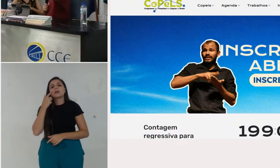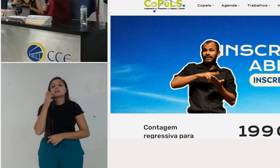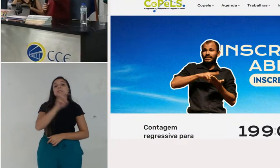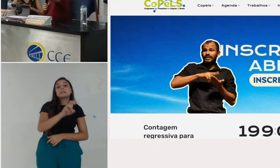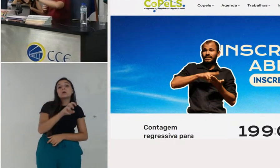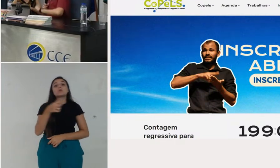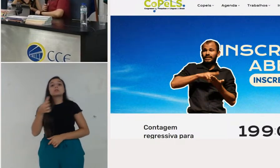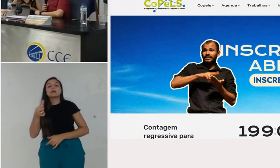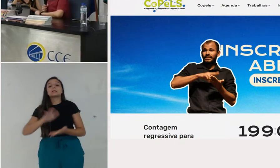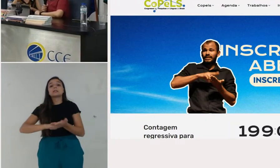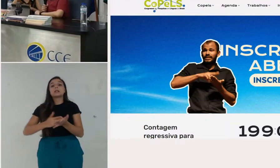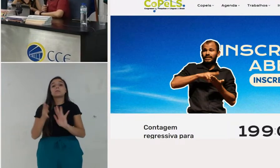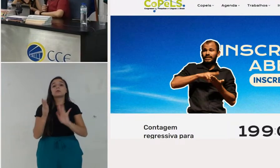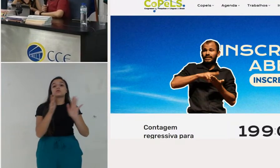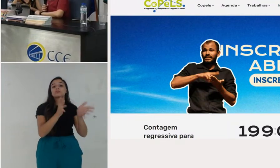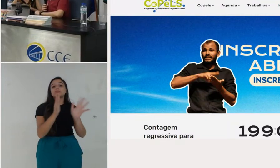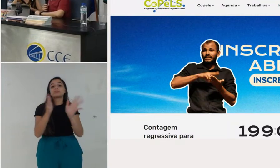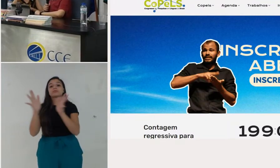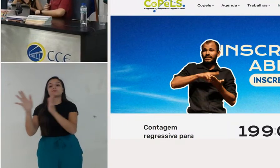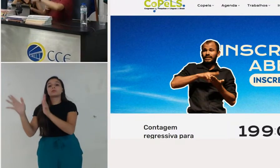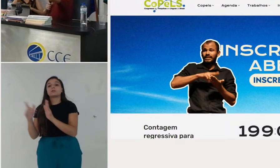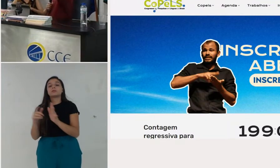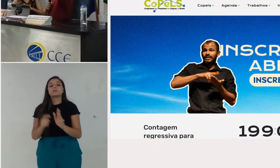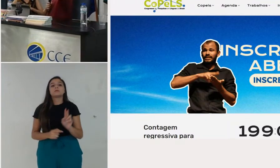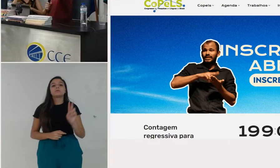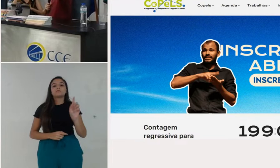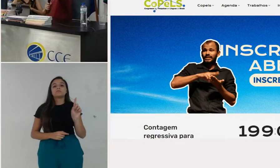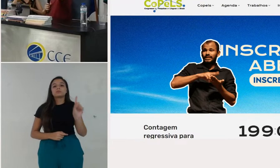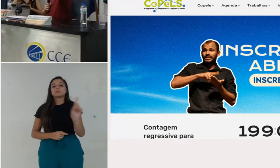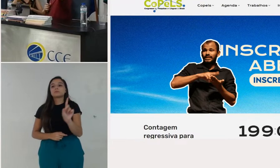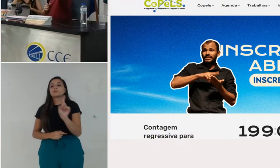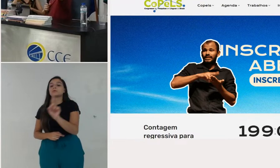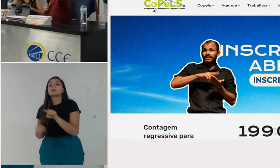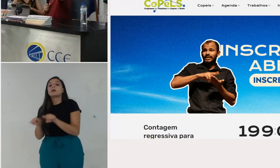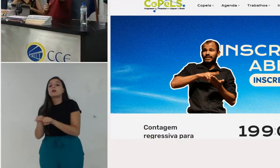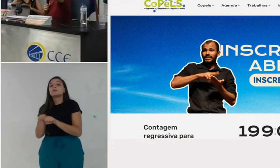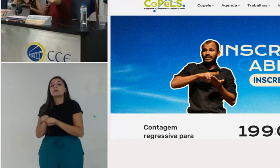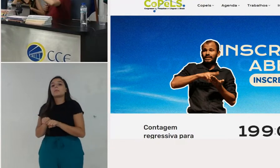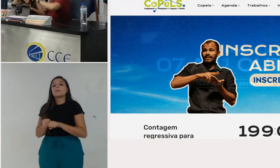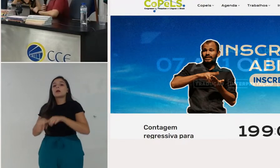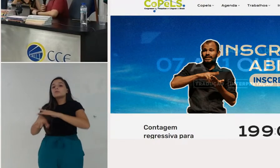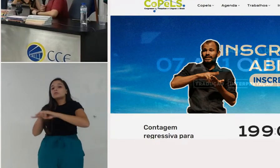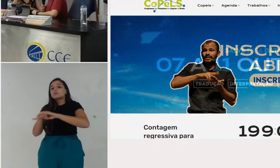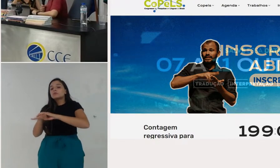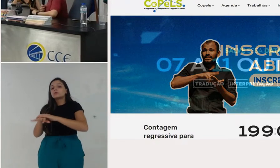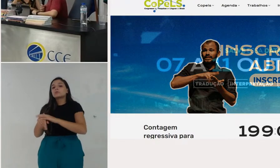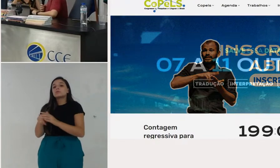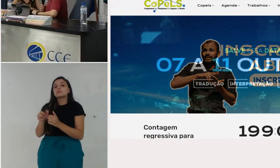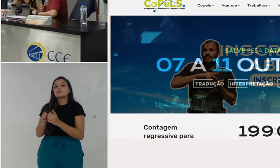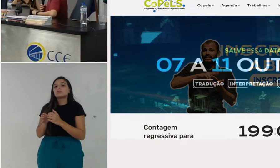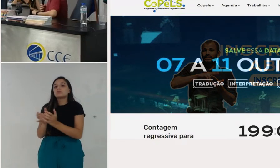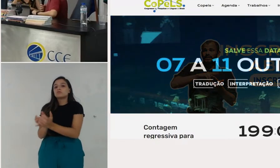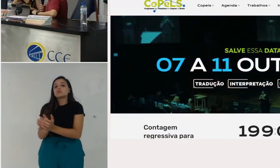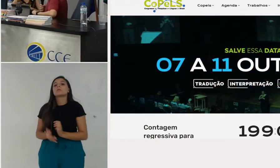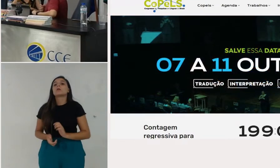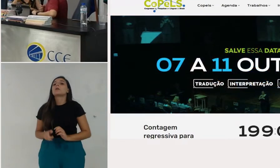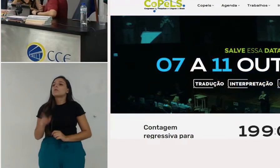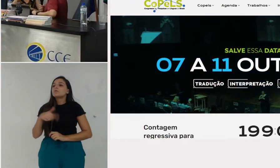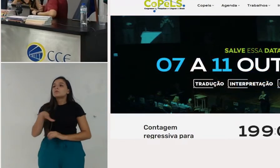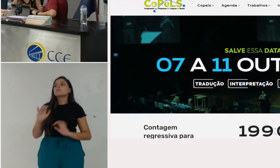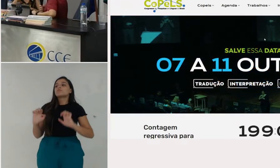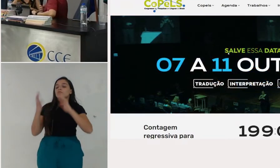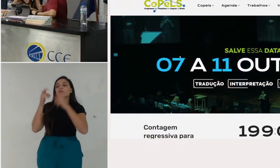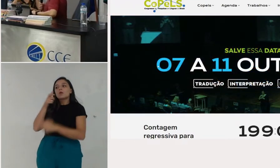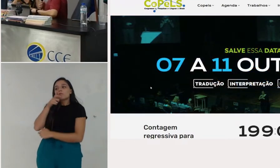ali para línguas de sinais diferentes na frente. Os guias intérpretes também, então é um evento para se conhecer bem